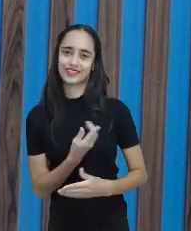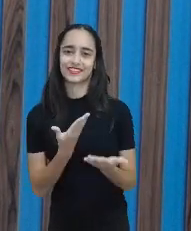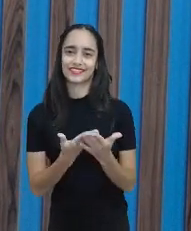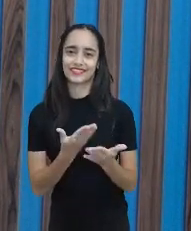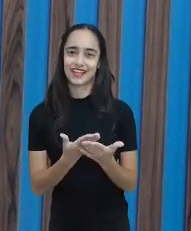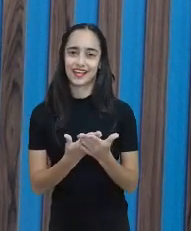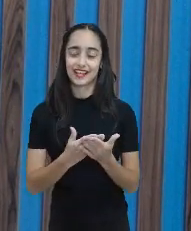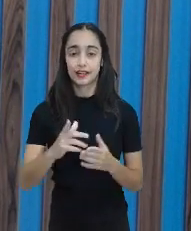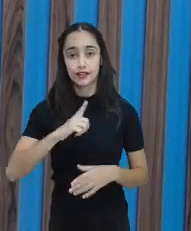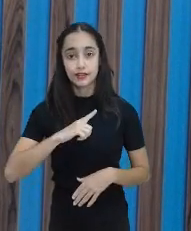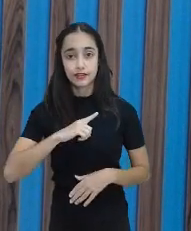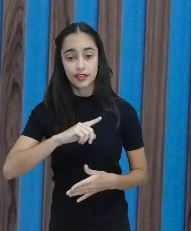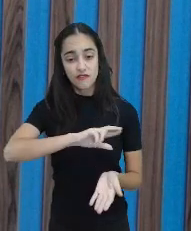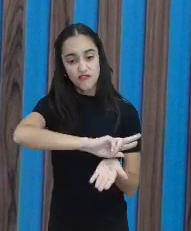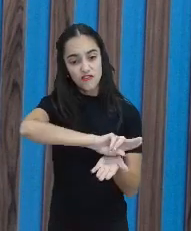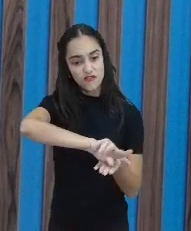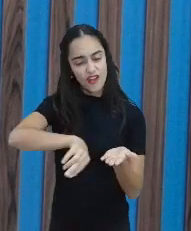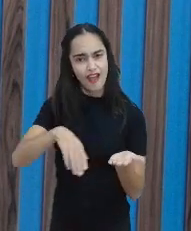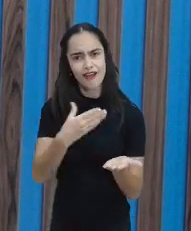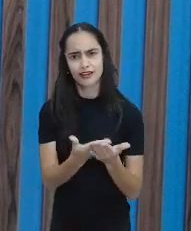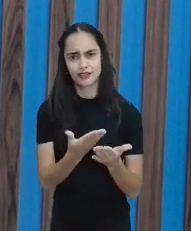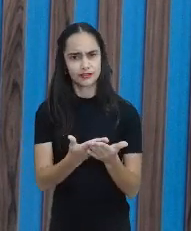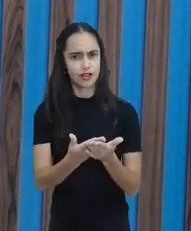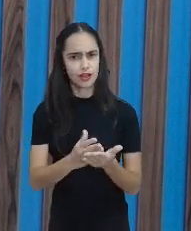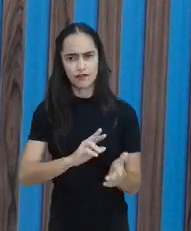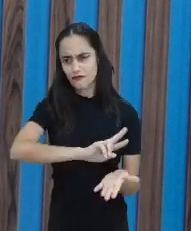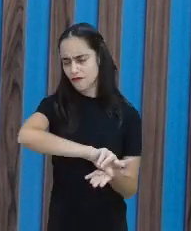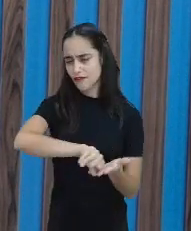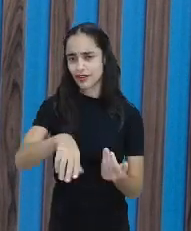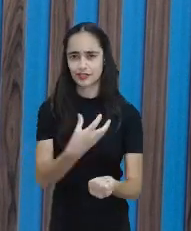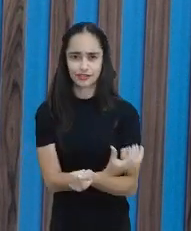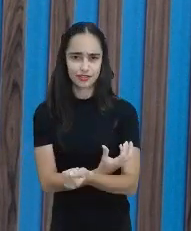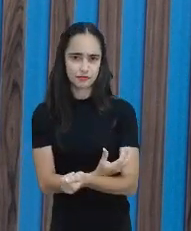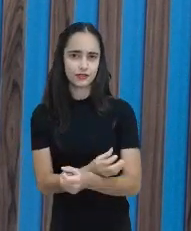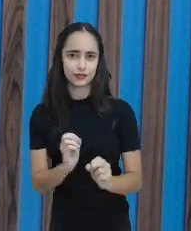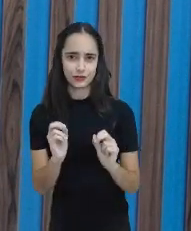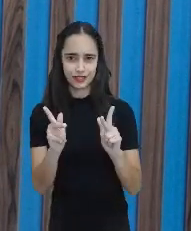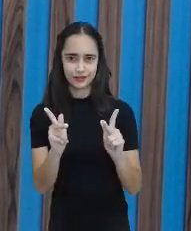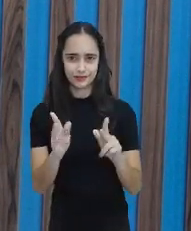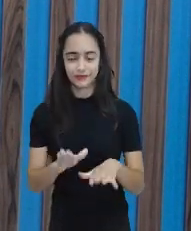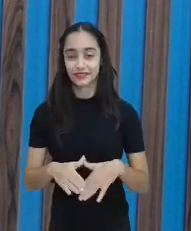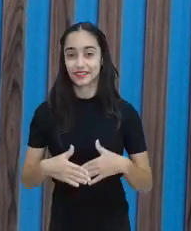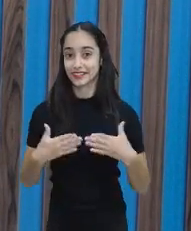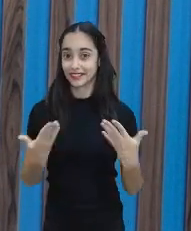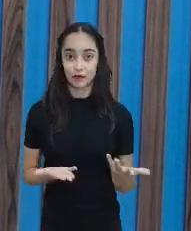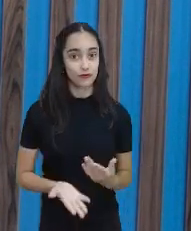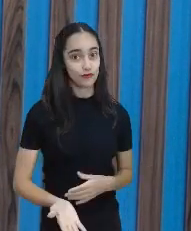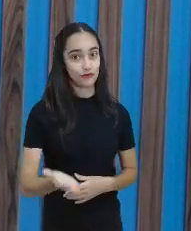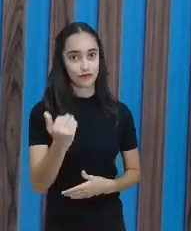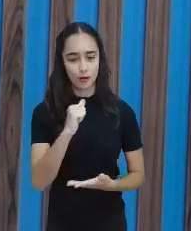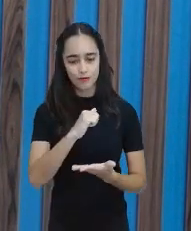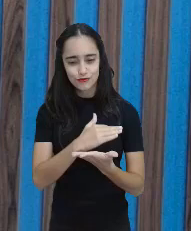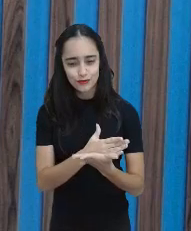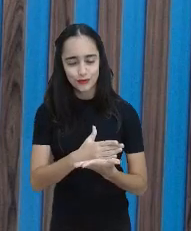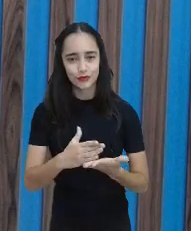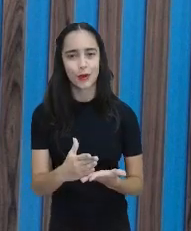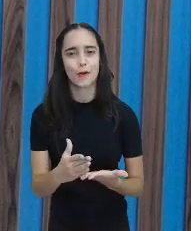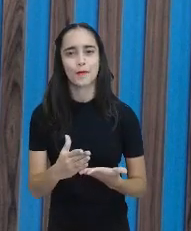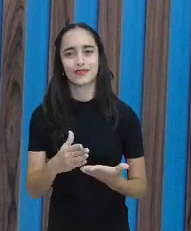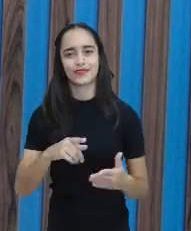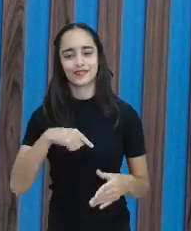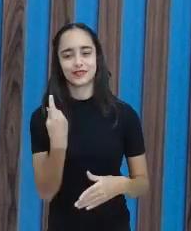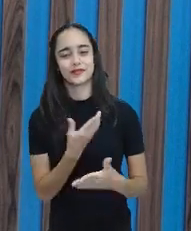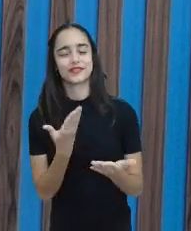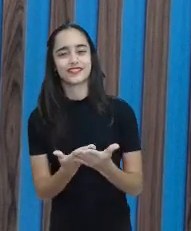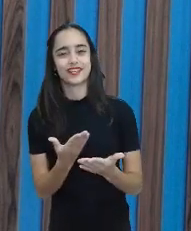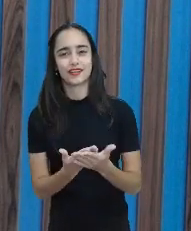aulas lá, né, de todos os componentes curriculares, tá bom? Então, sem mais delongas, né, vamos embora aqui para o tema da nossa aula,